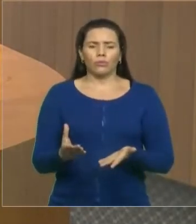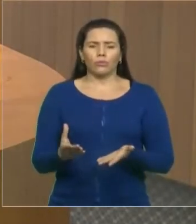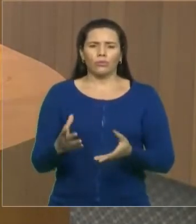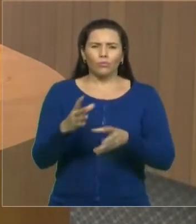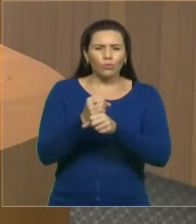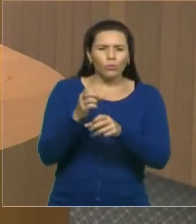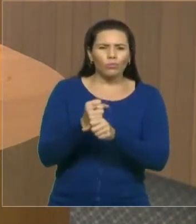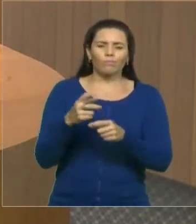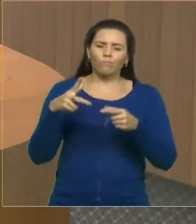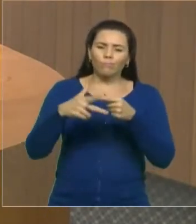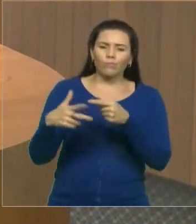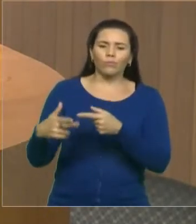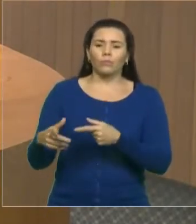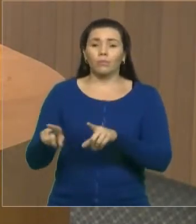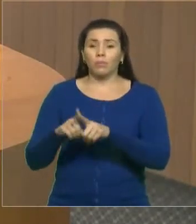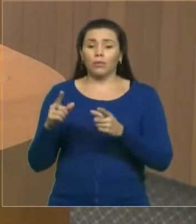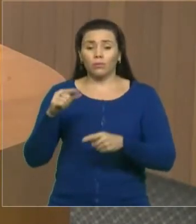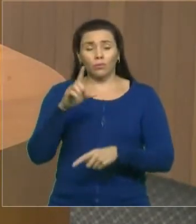uma política inversa.